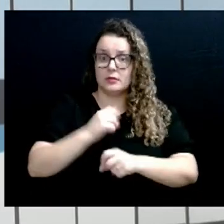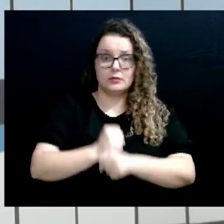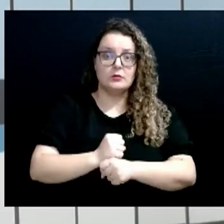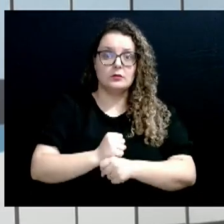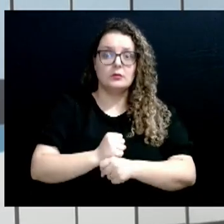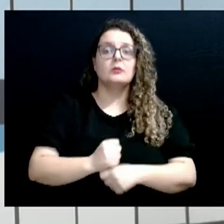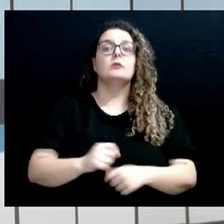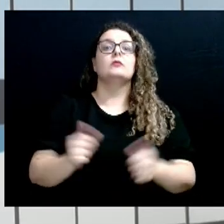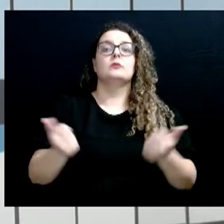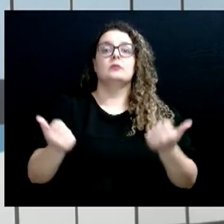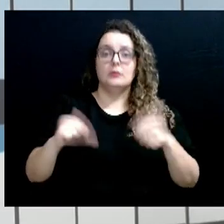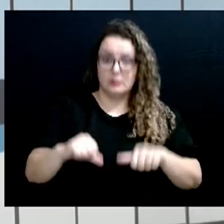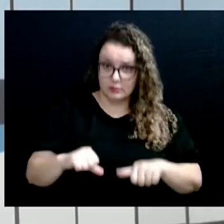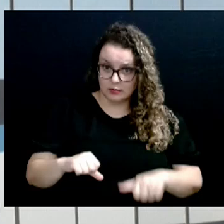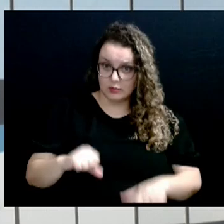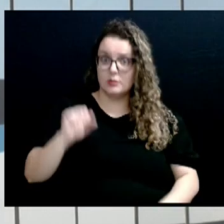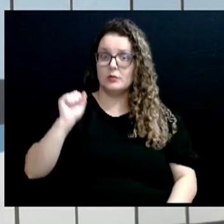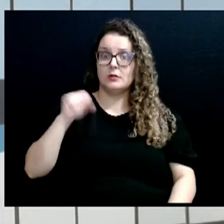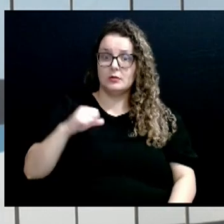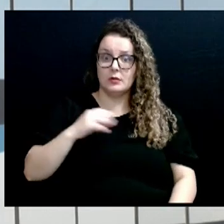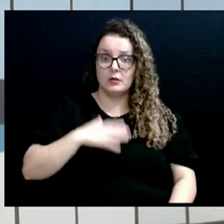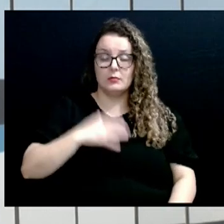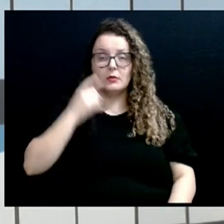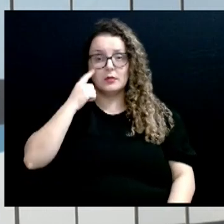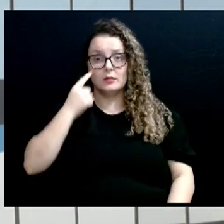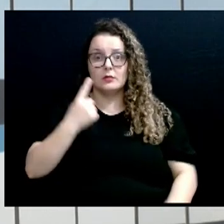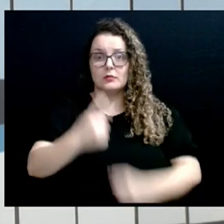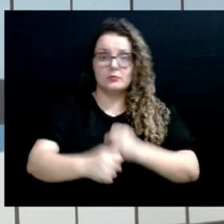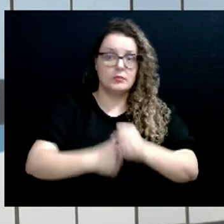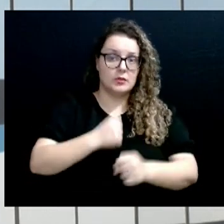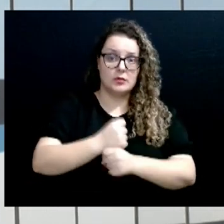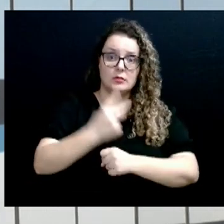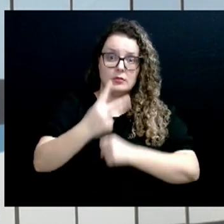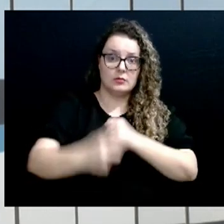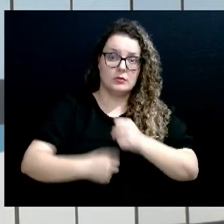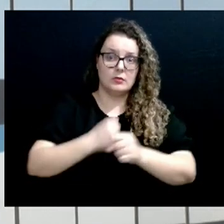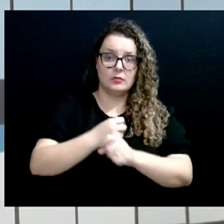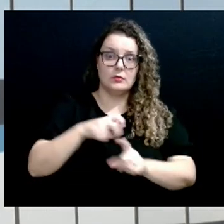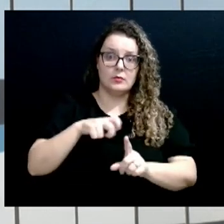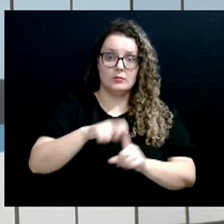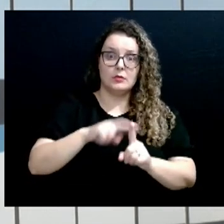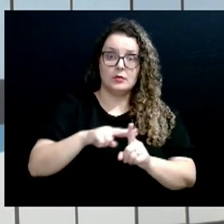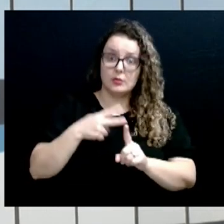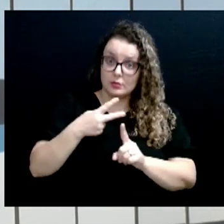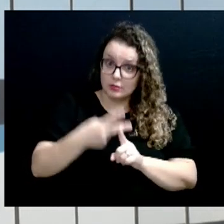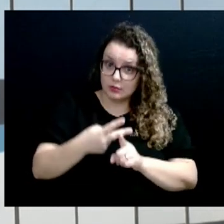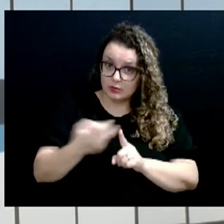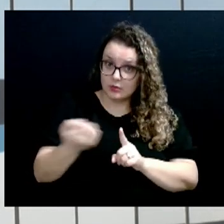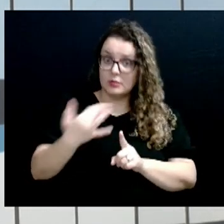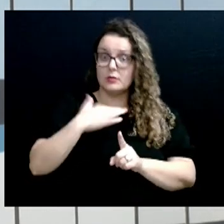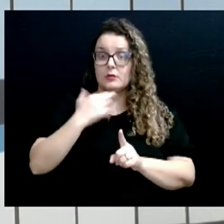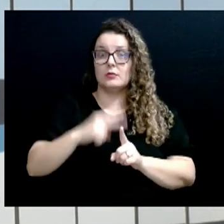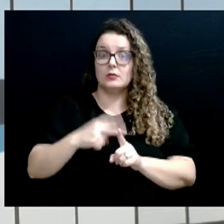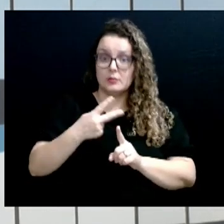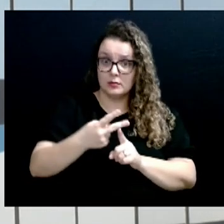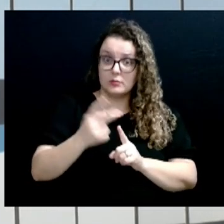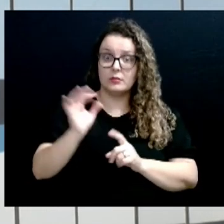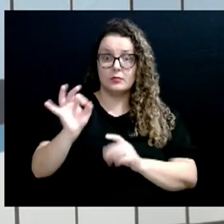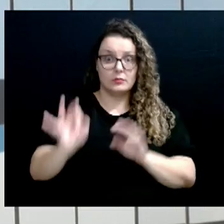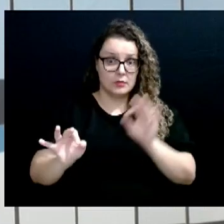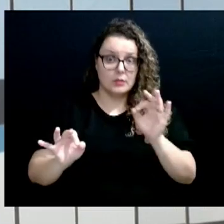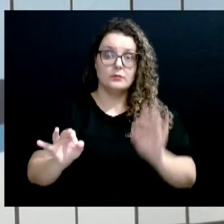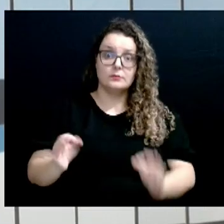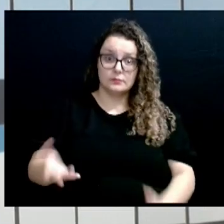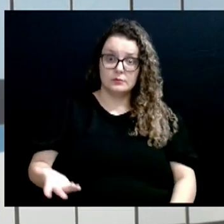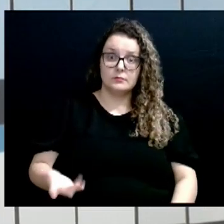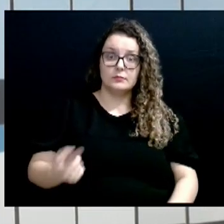muito. A minha previsão é que em 1 ano, 2 anos, os acidentes dobrem e a quantidade de mortes dobrem também, na mesma proporção. Porque você vai colocar um